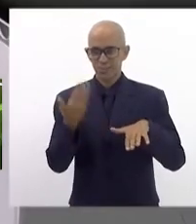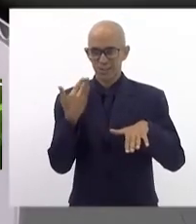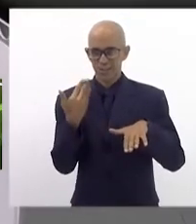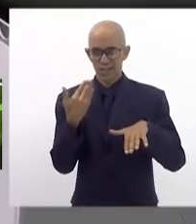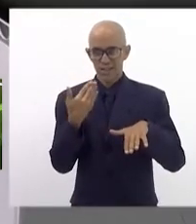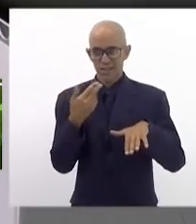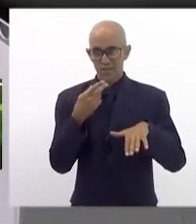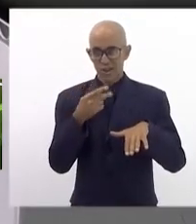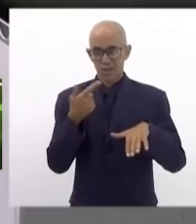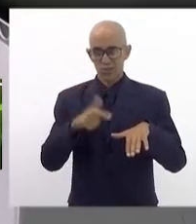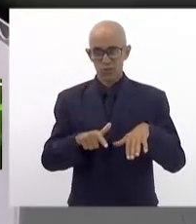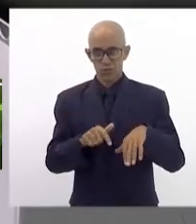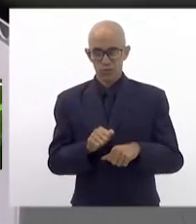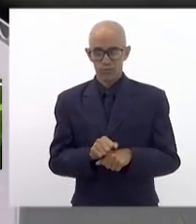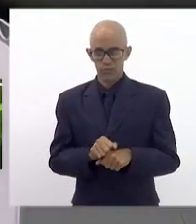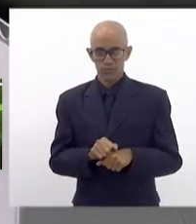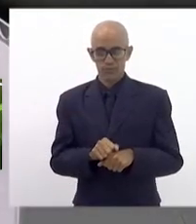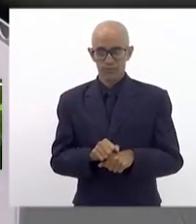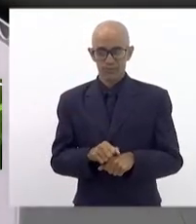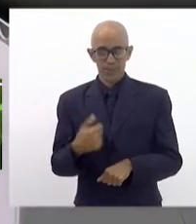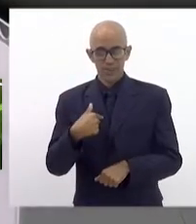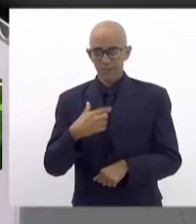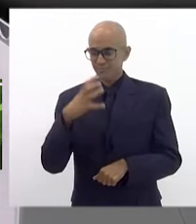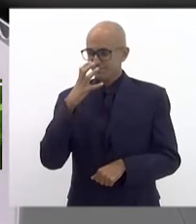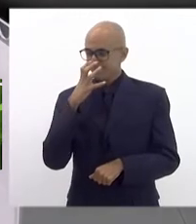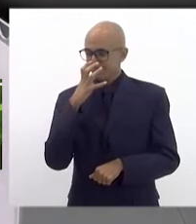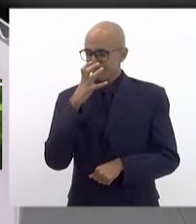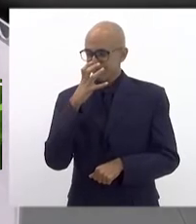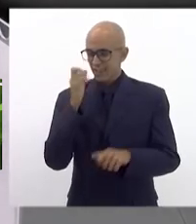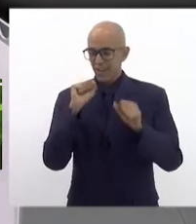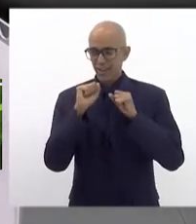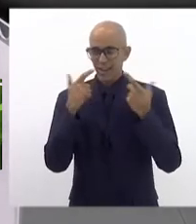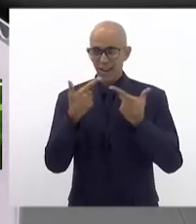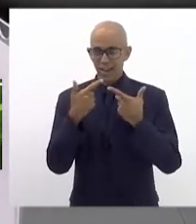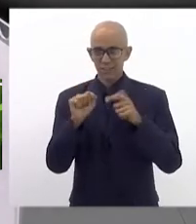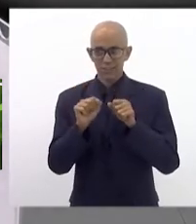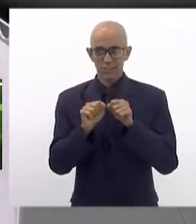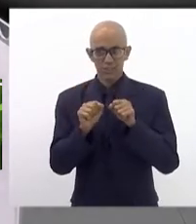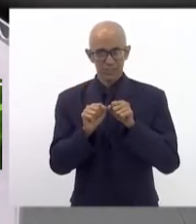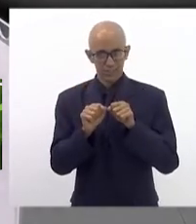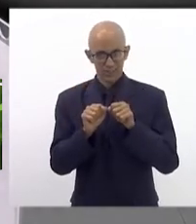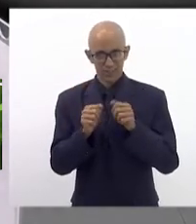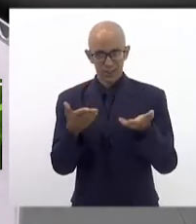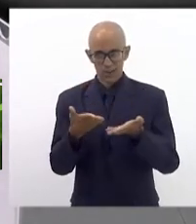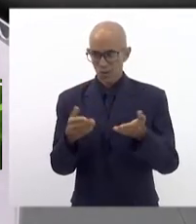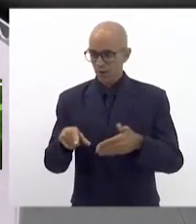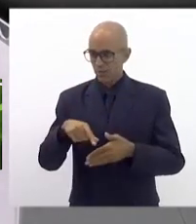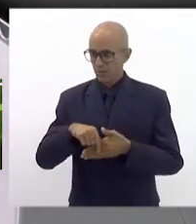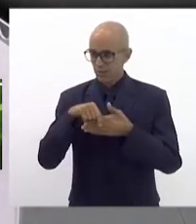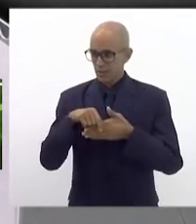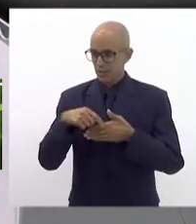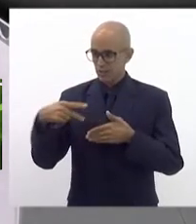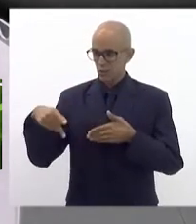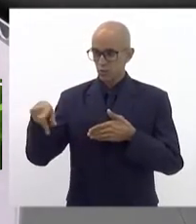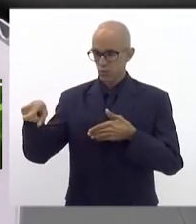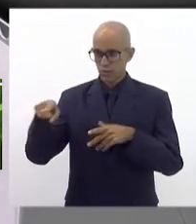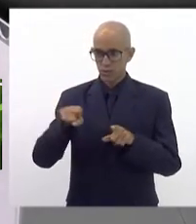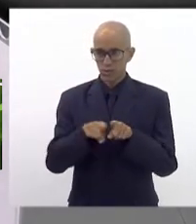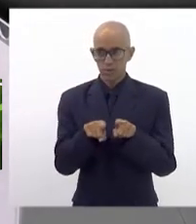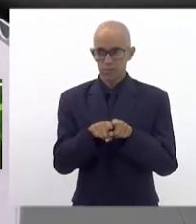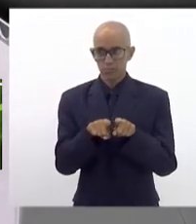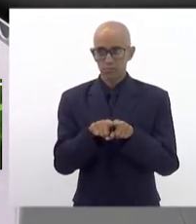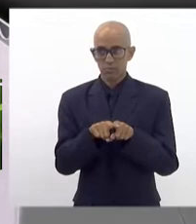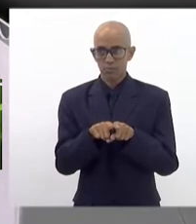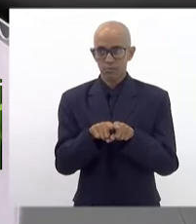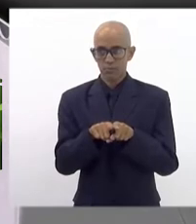acho admirável esse esforço que a Assembleia Legislativa está fazendo, sob sua liderança, sob também a liderança... O